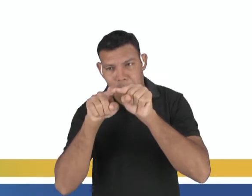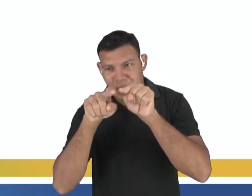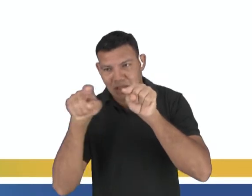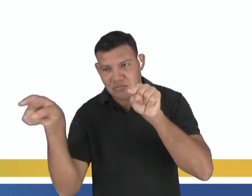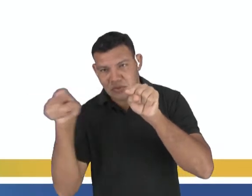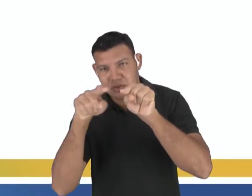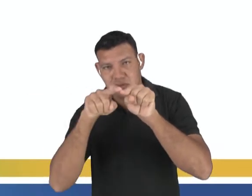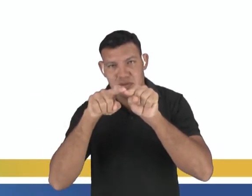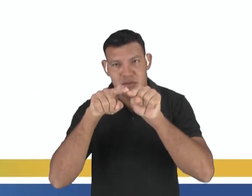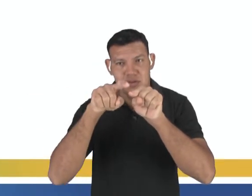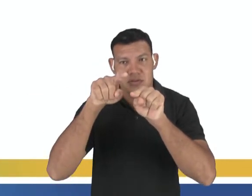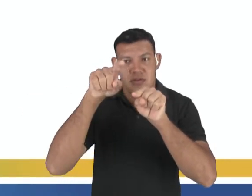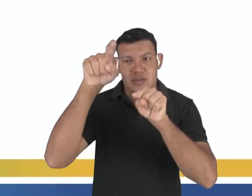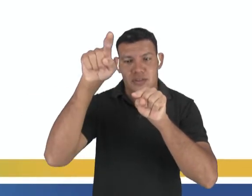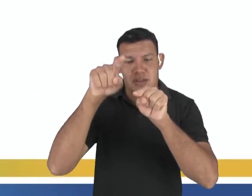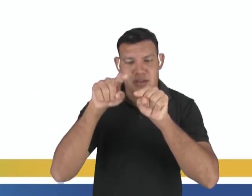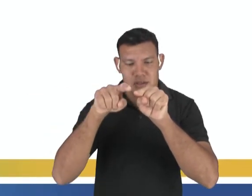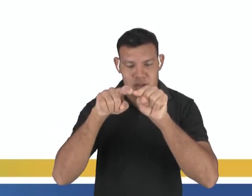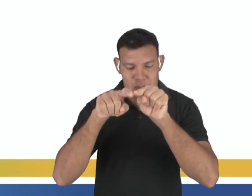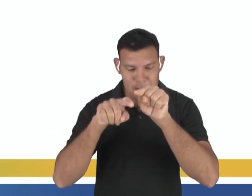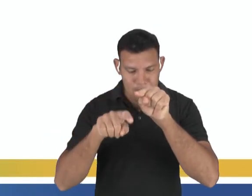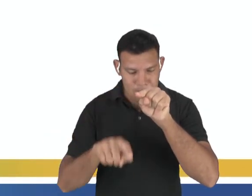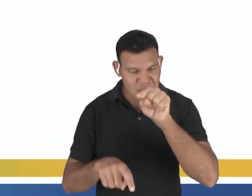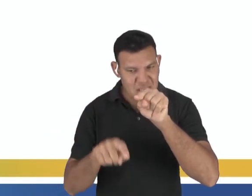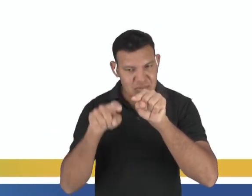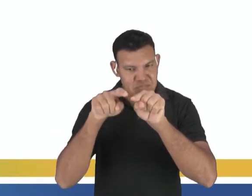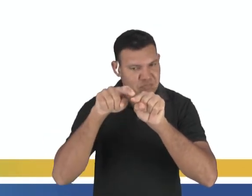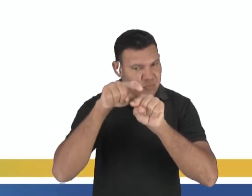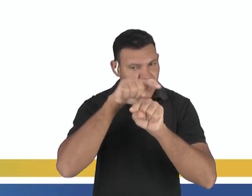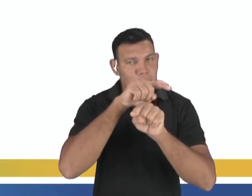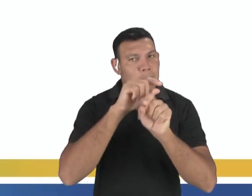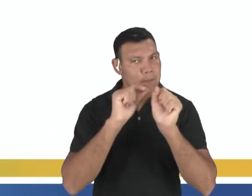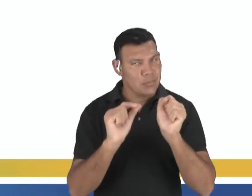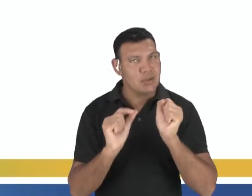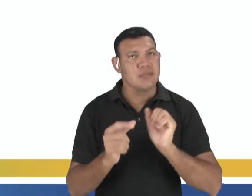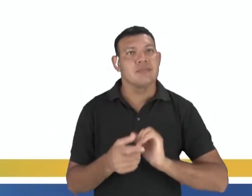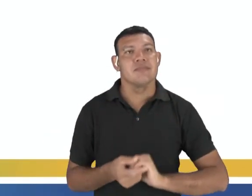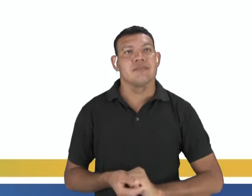a qualquer parte do contorno da circunferência.